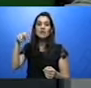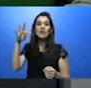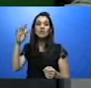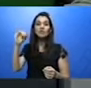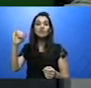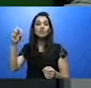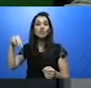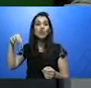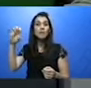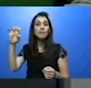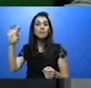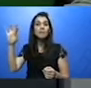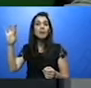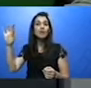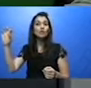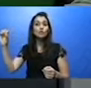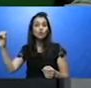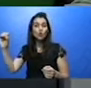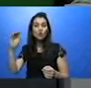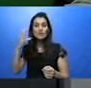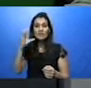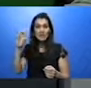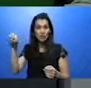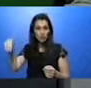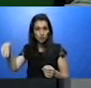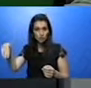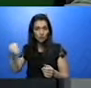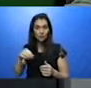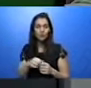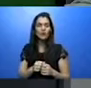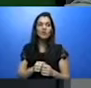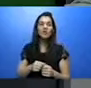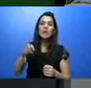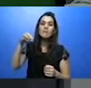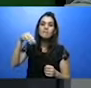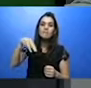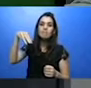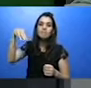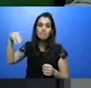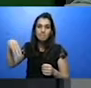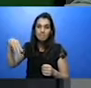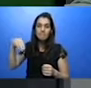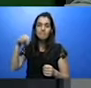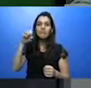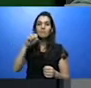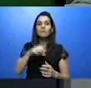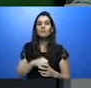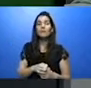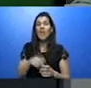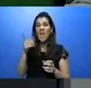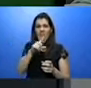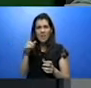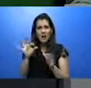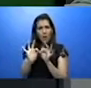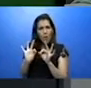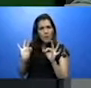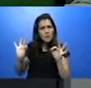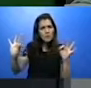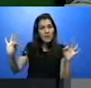e o milímetro, mm. Essas unidades são usadas para medir o comprimento,